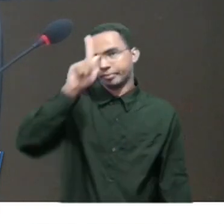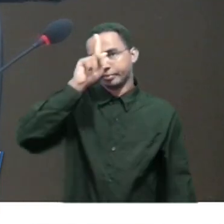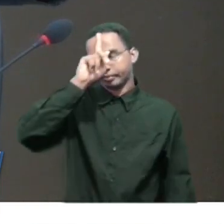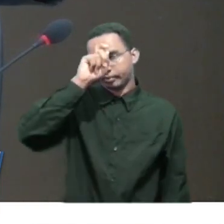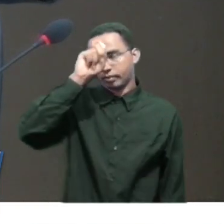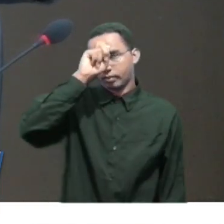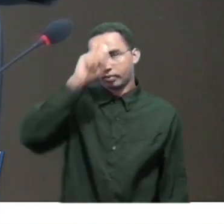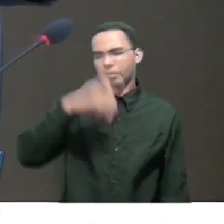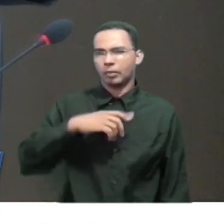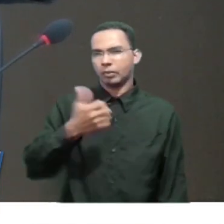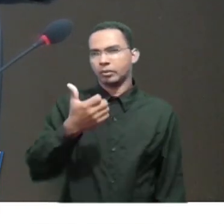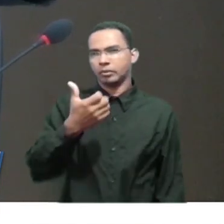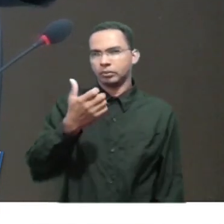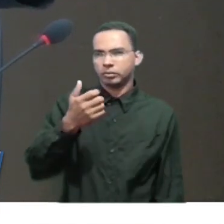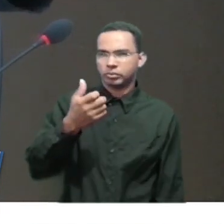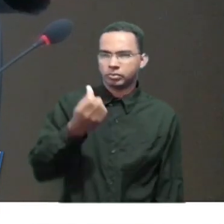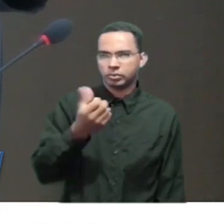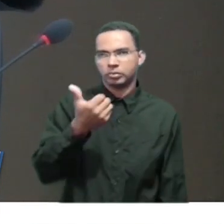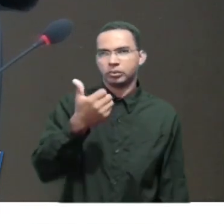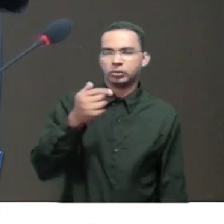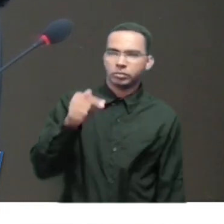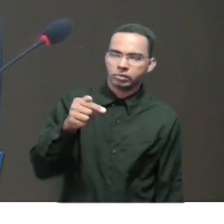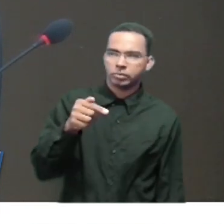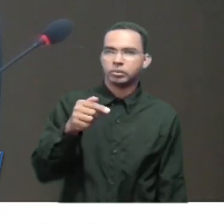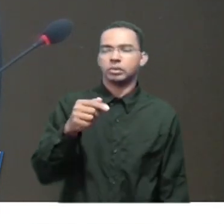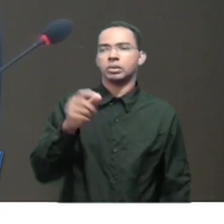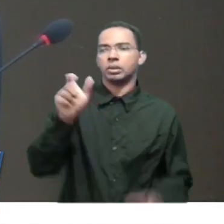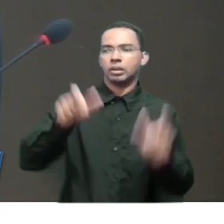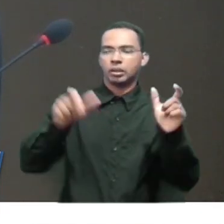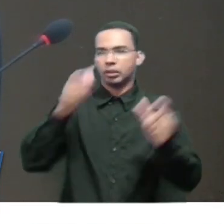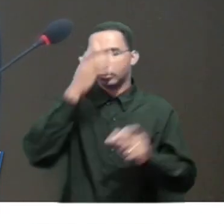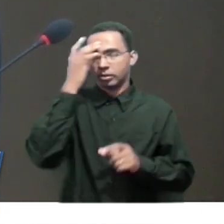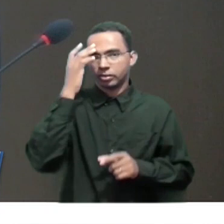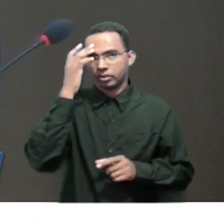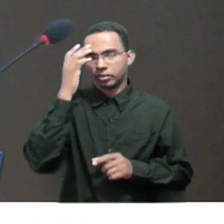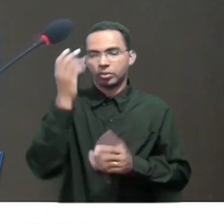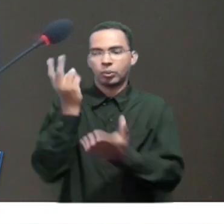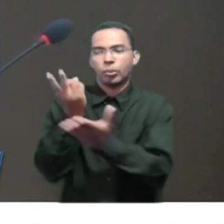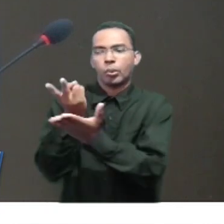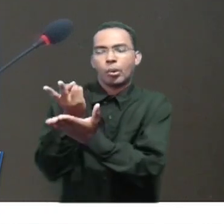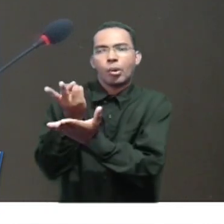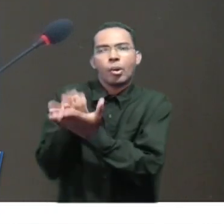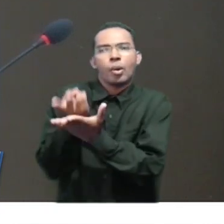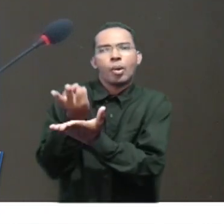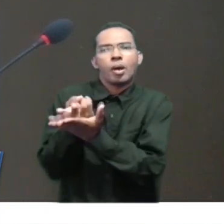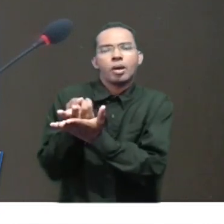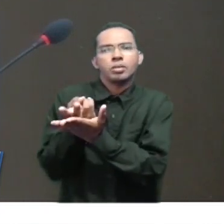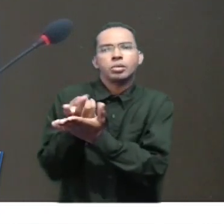17 pessoas, que o TID teve essa semana lá, internadas, onde